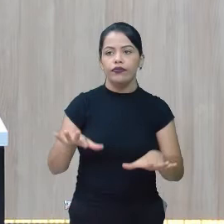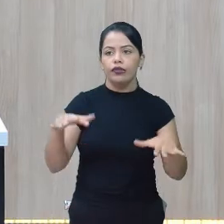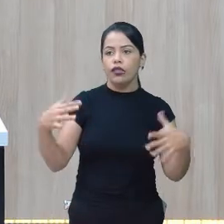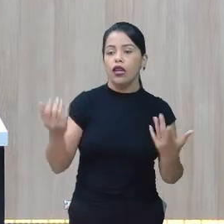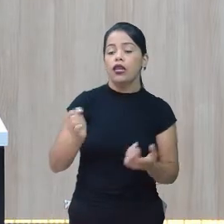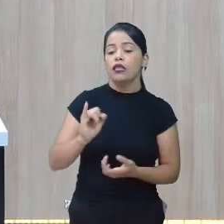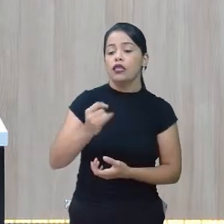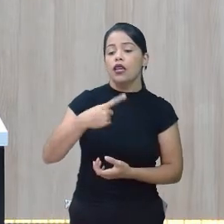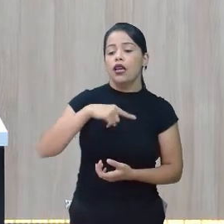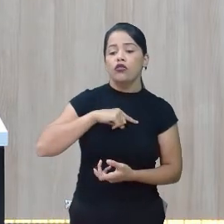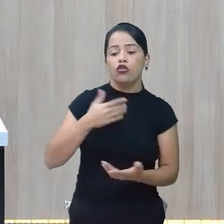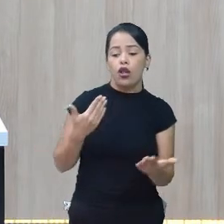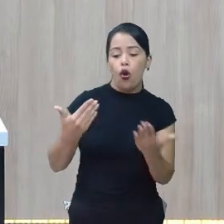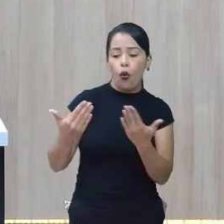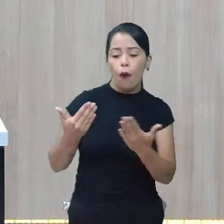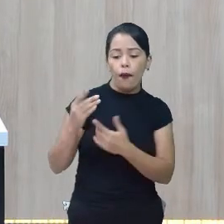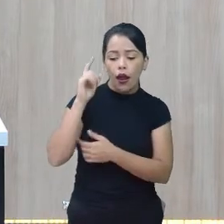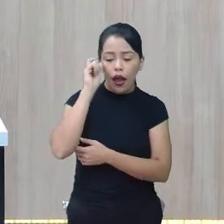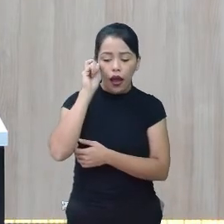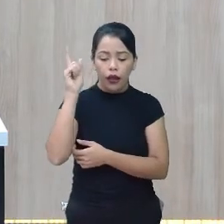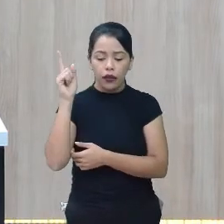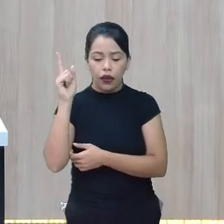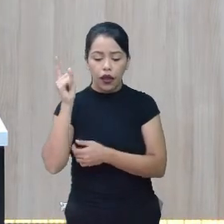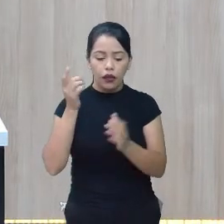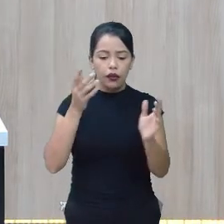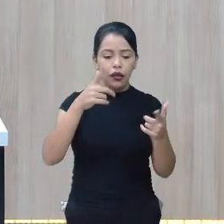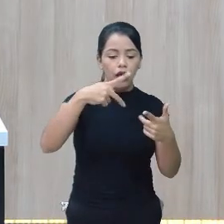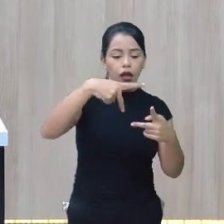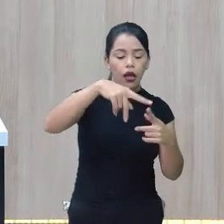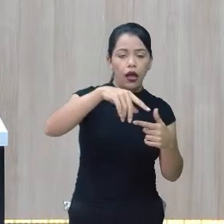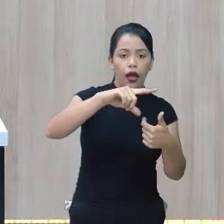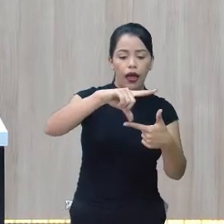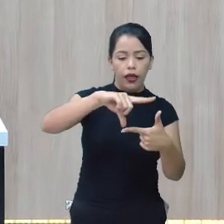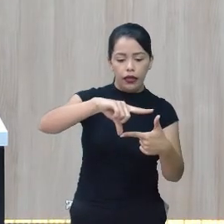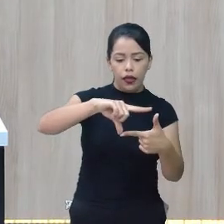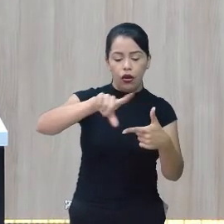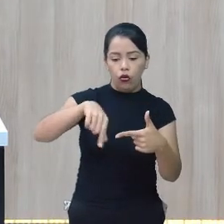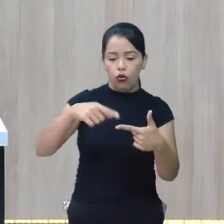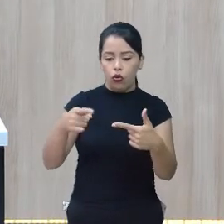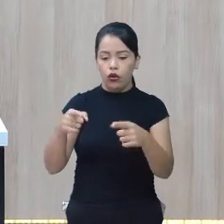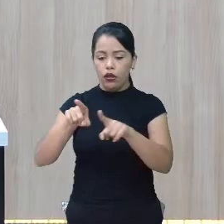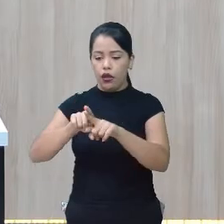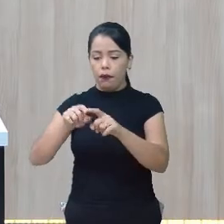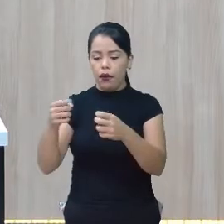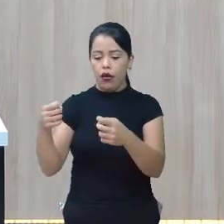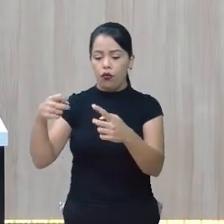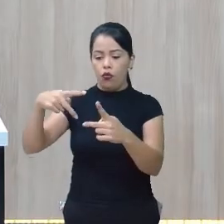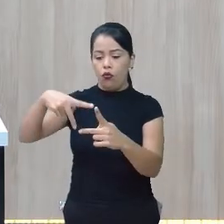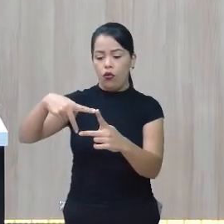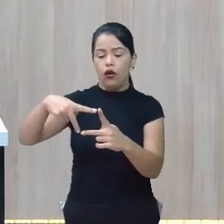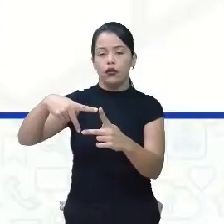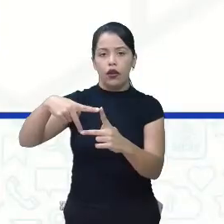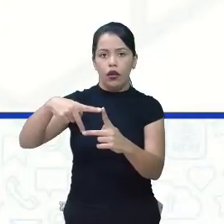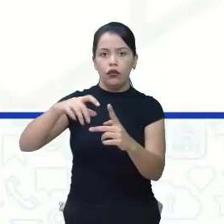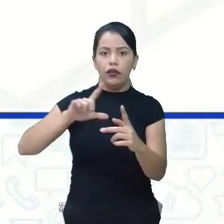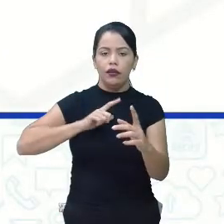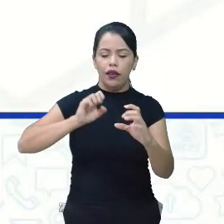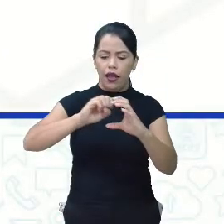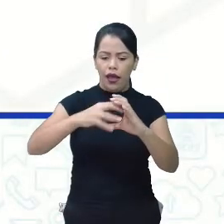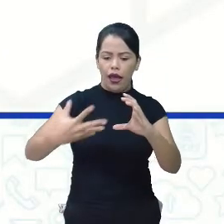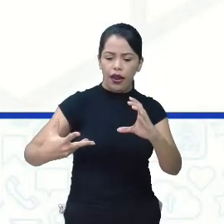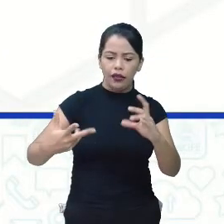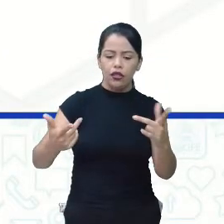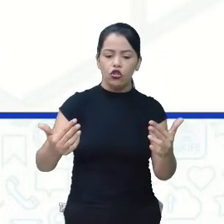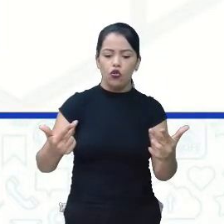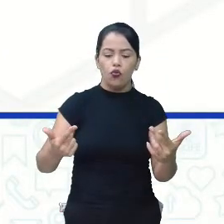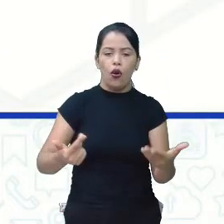Então, se a gente está comparando essa ideia de retângulo e quadrado, a gente está associando as mesmas características para o bloco retangular e